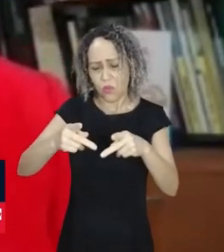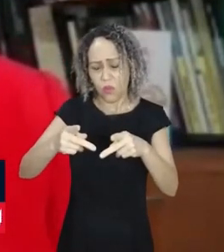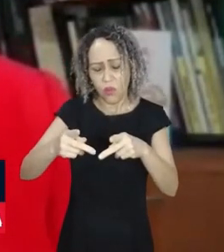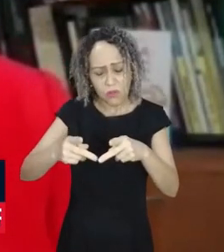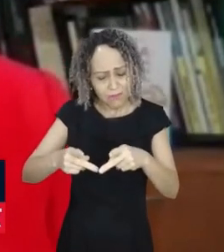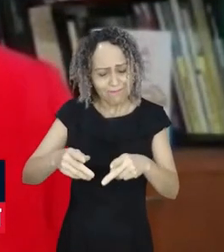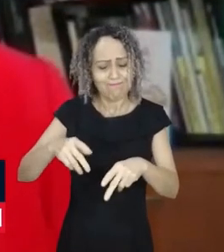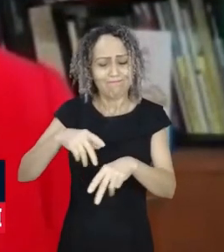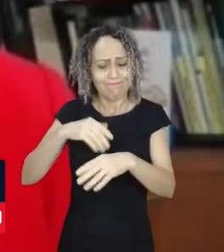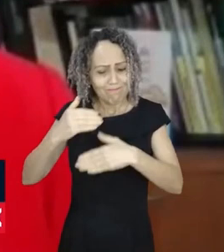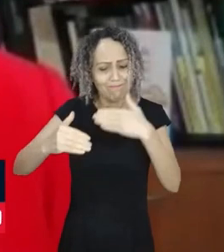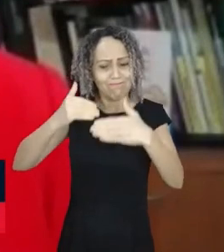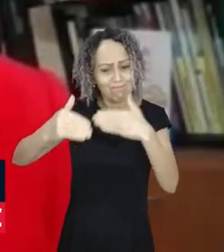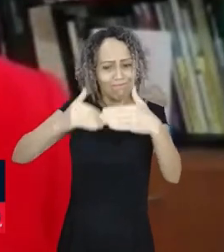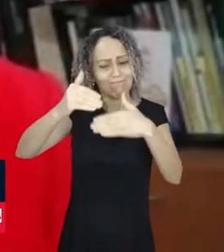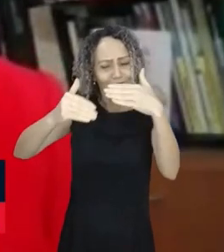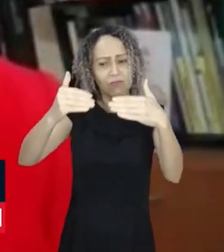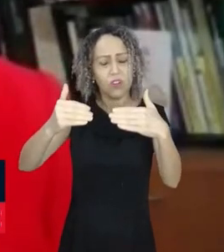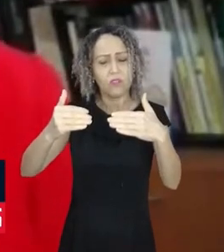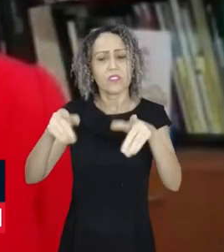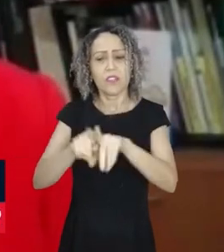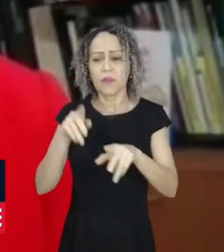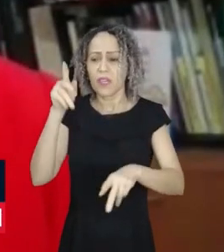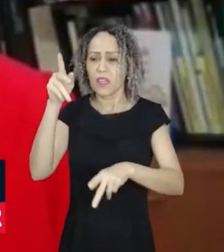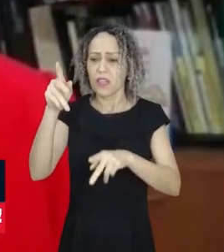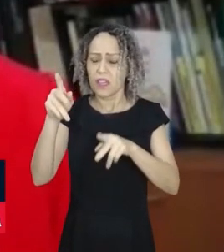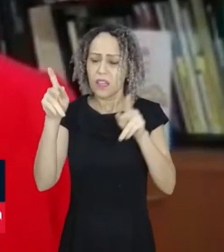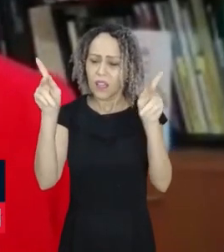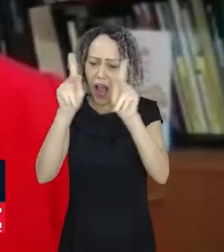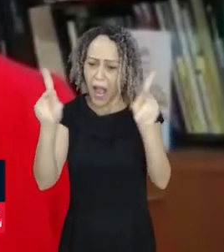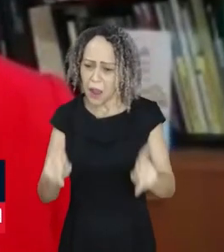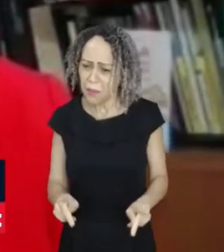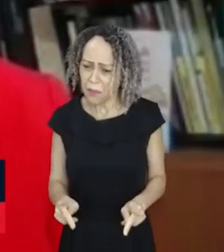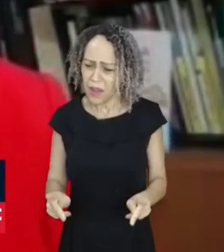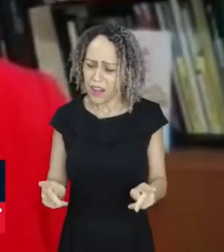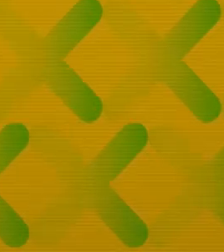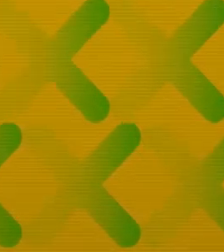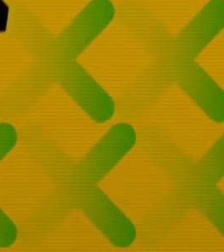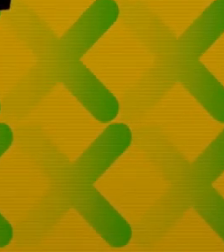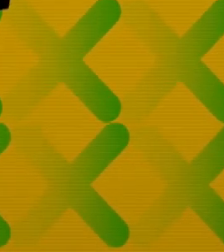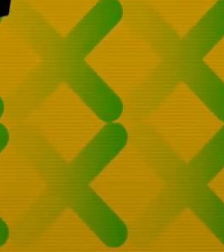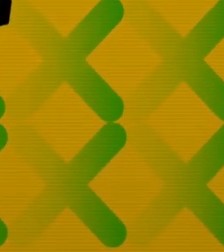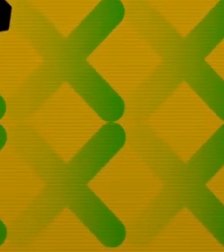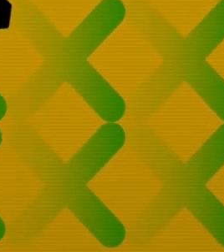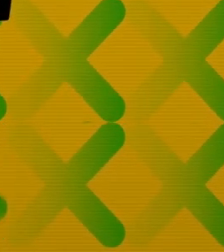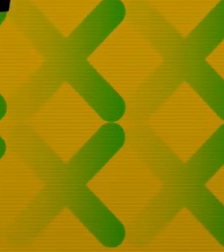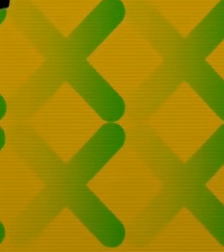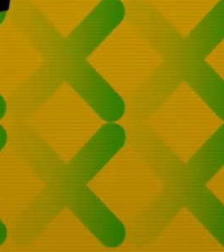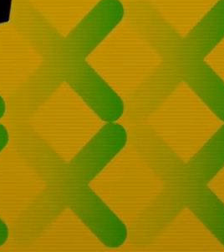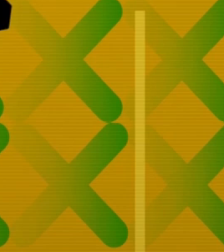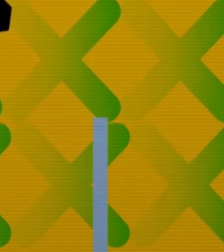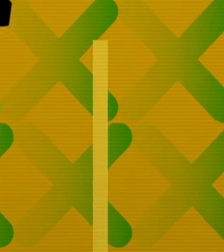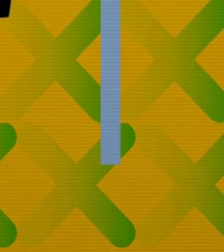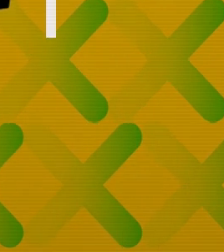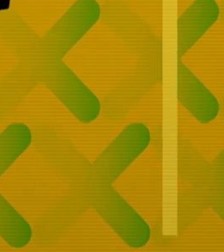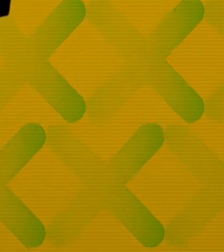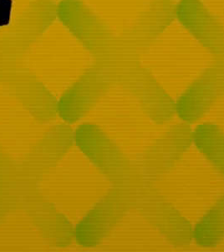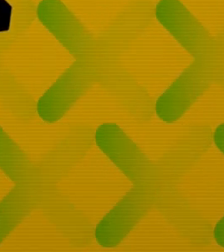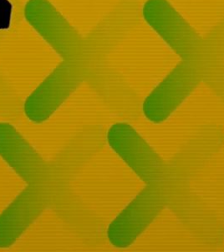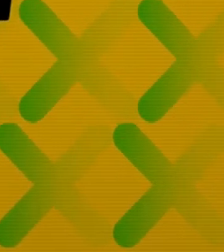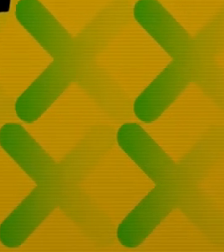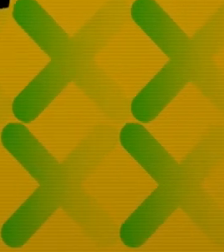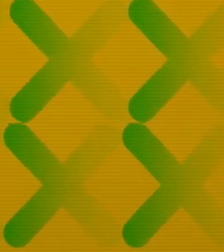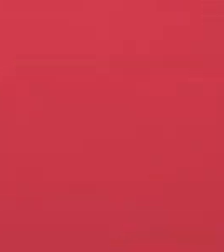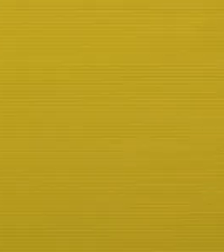também mantém a paz, né, que hoje está tão ameaçada no mundo.